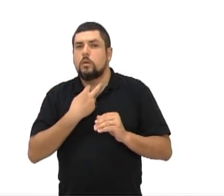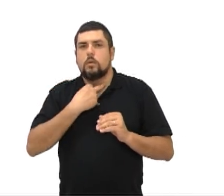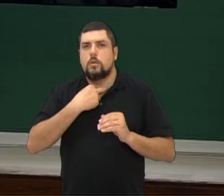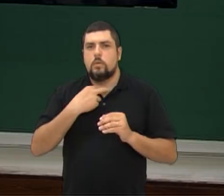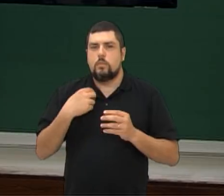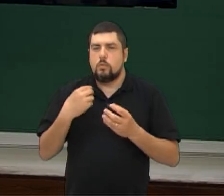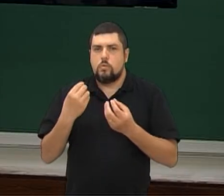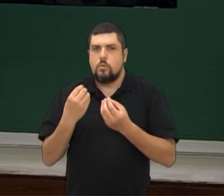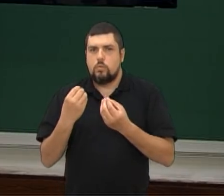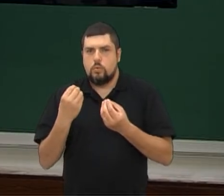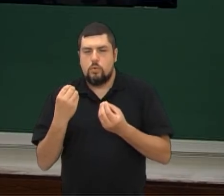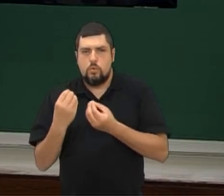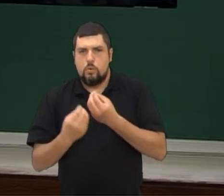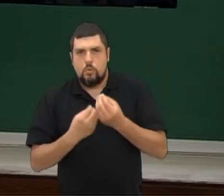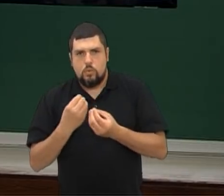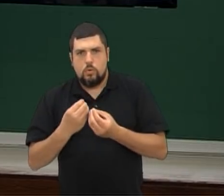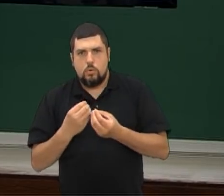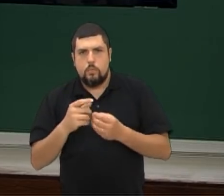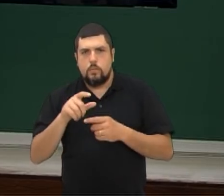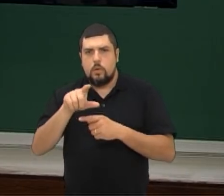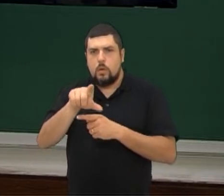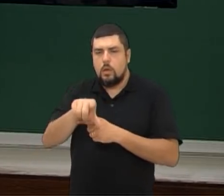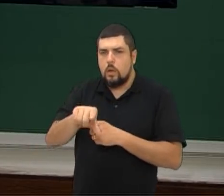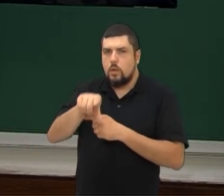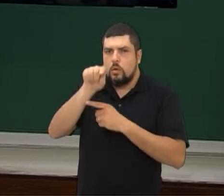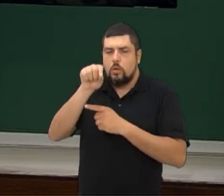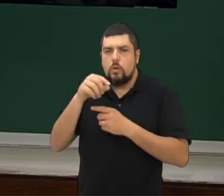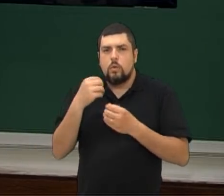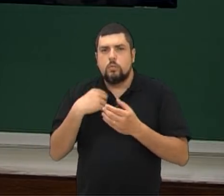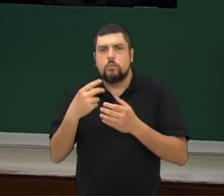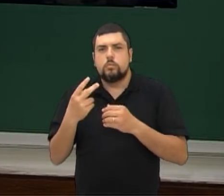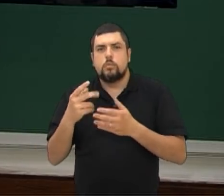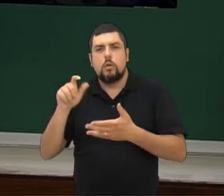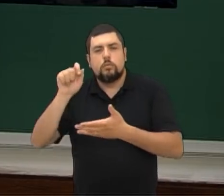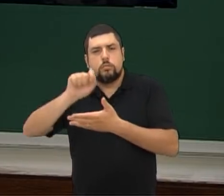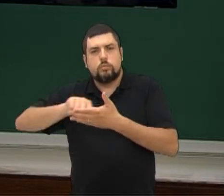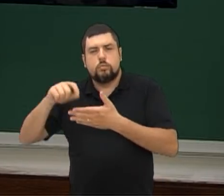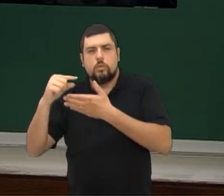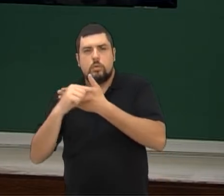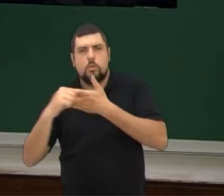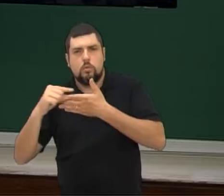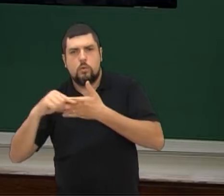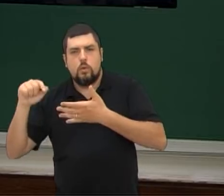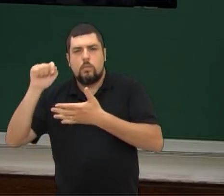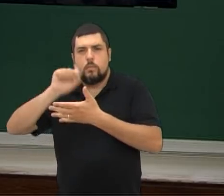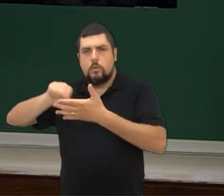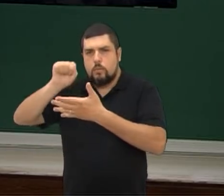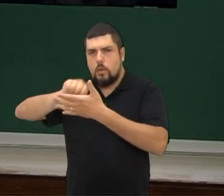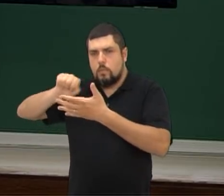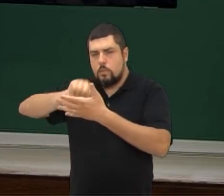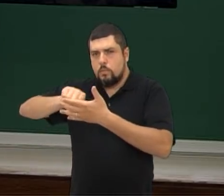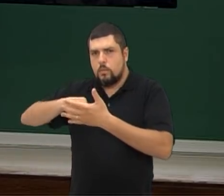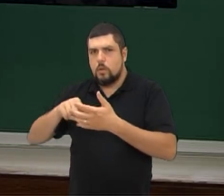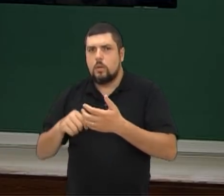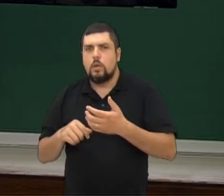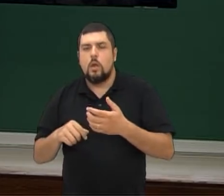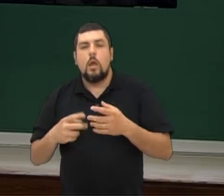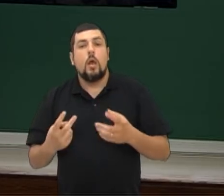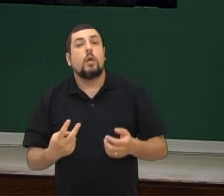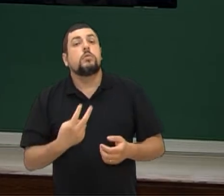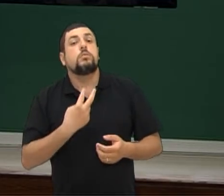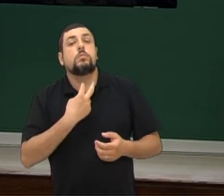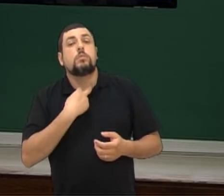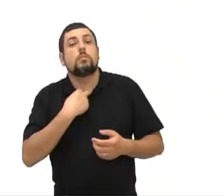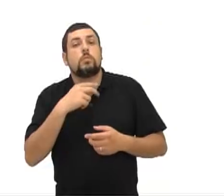falou dessa escolha, de como o autor traz essa concordância em alguns textos. E ela não pode ser